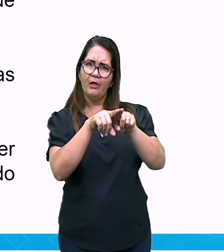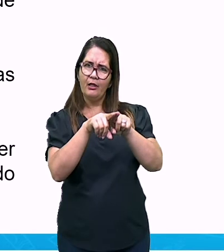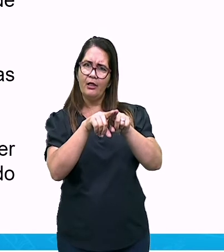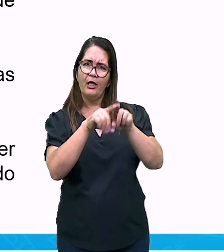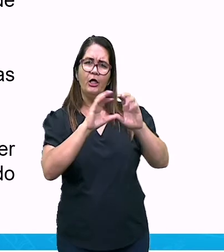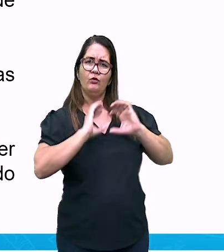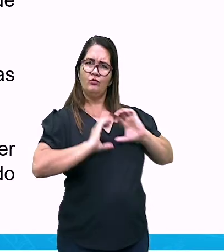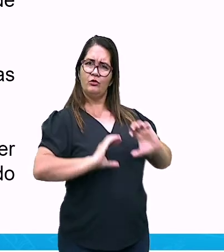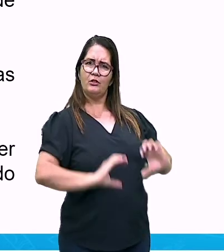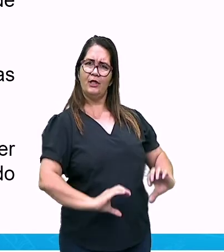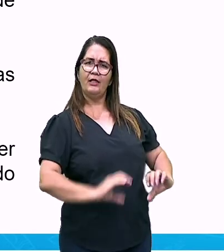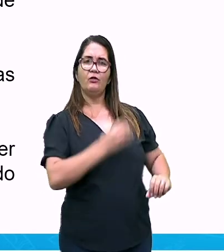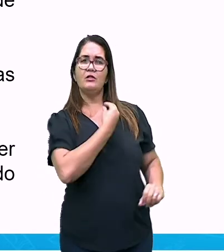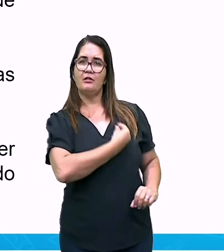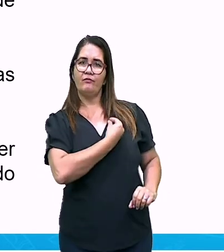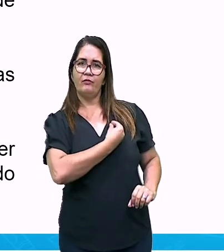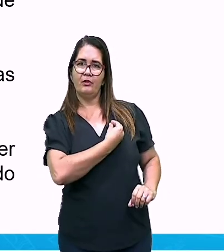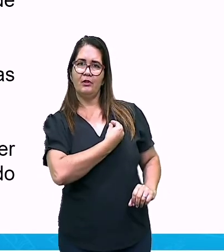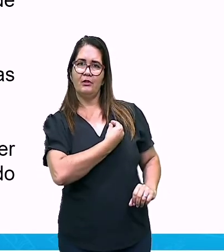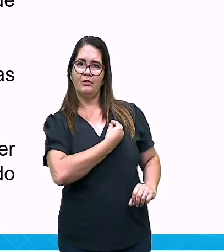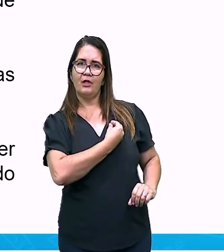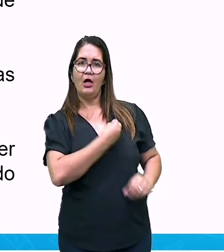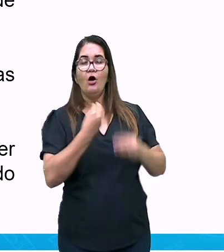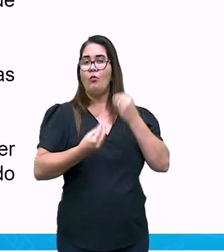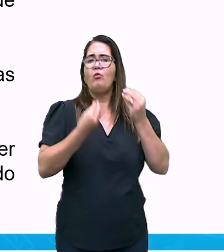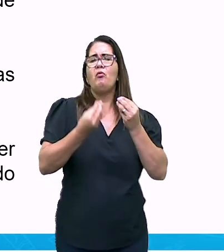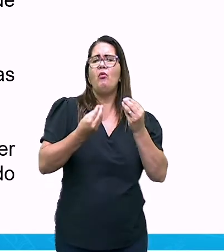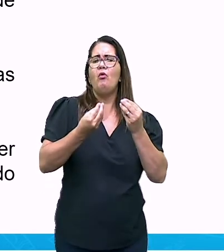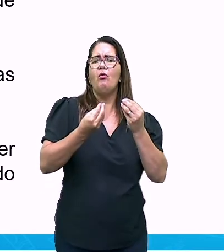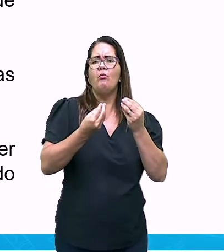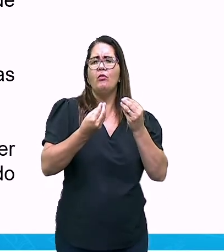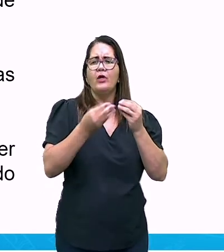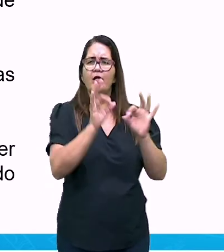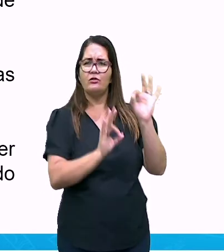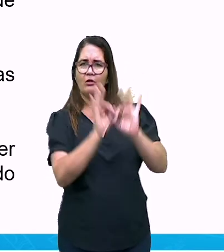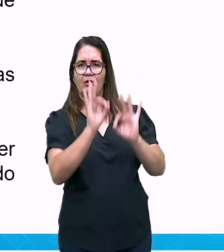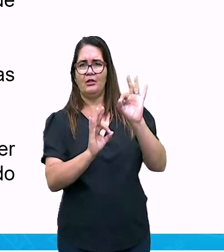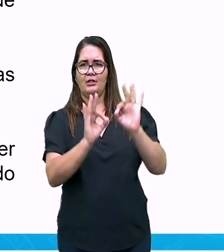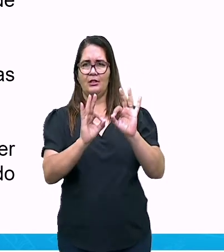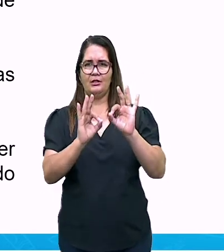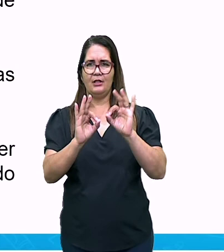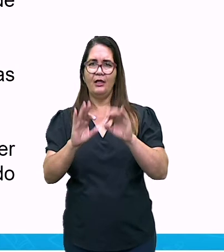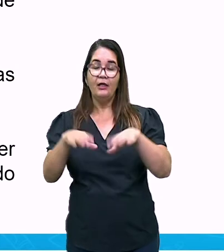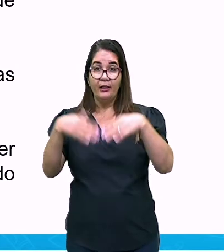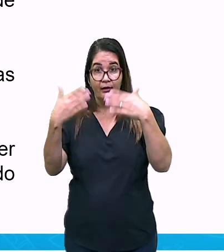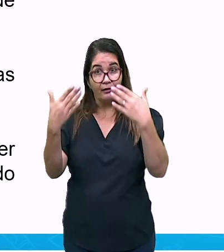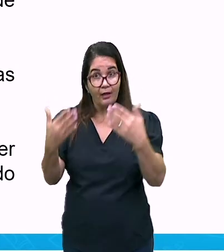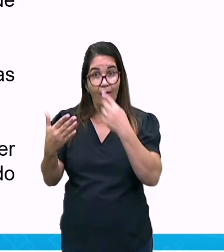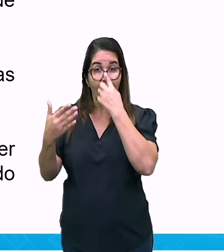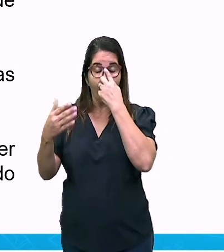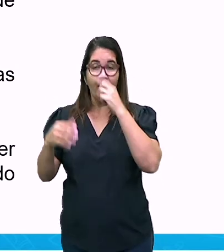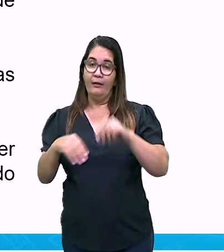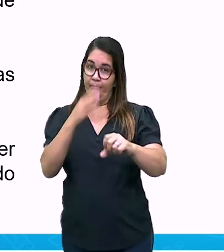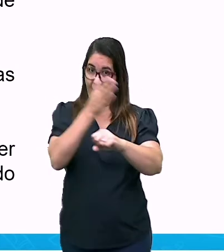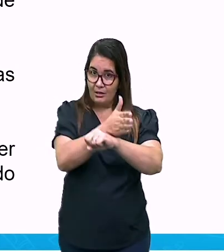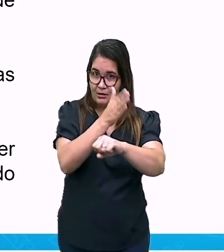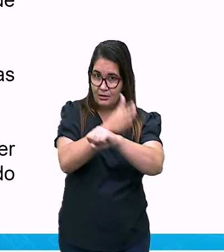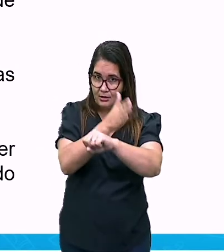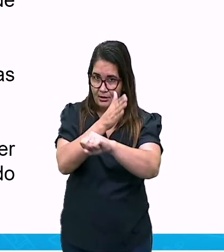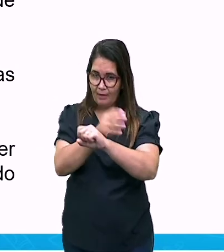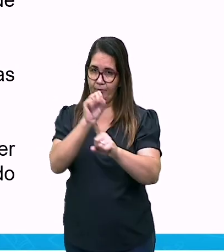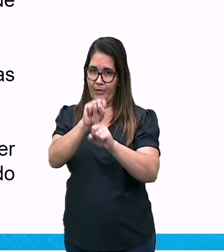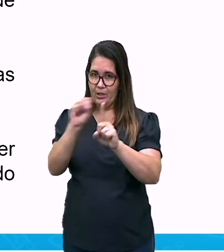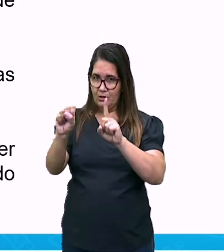cidadãos é política. E como que nós podemos participar? Viver em sociedade e participar da vida